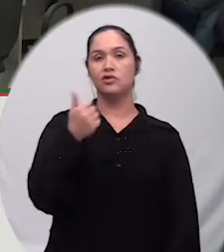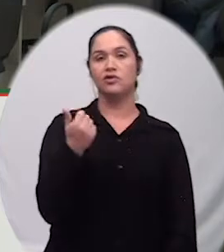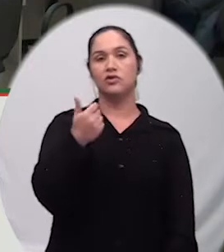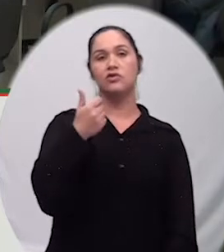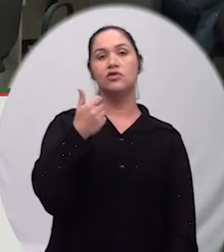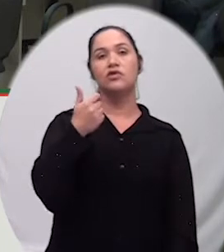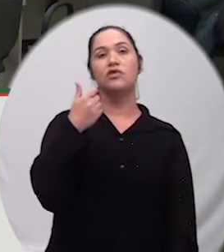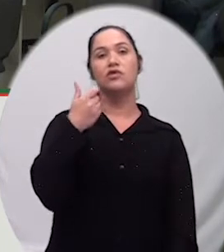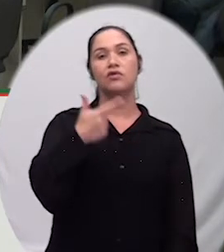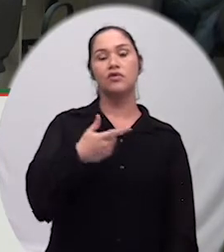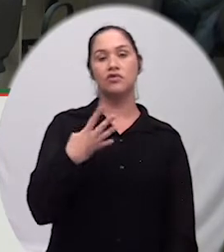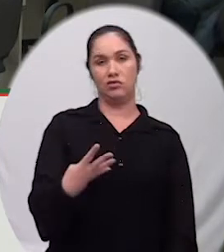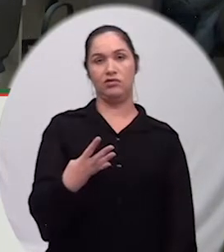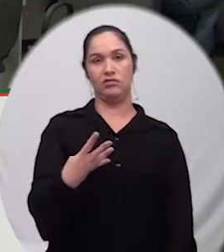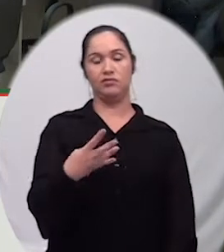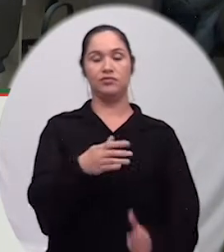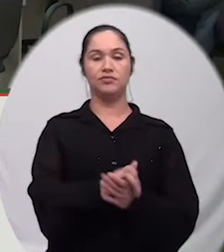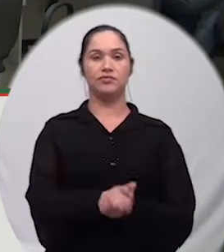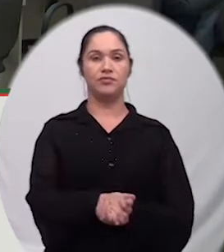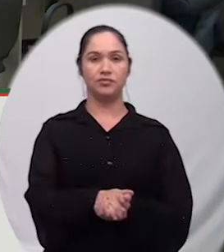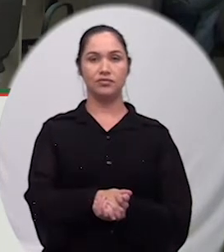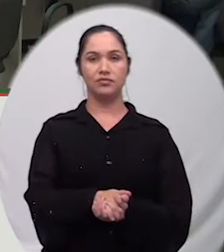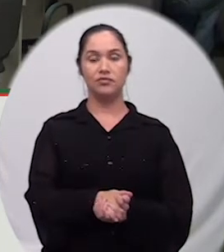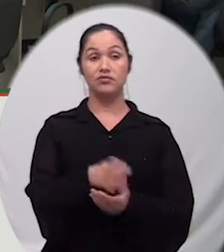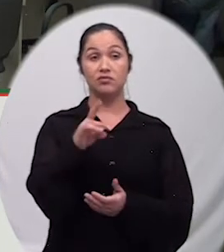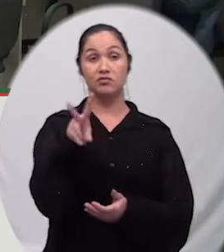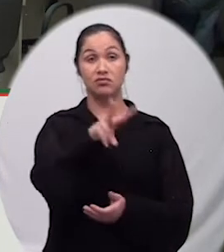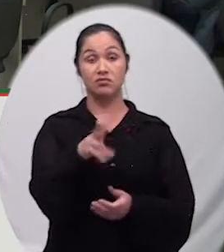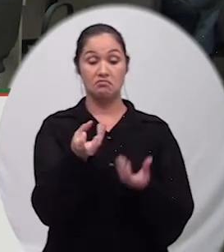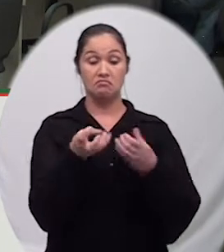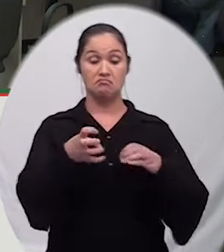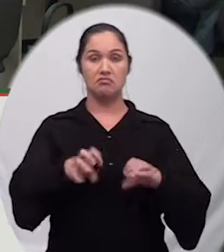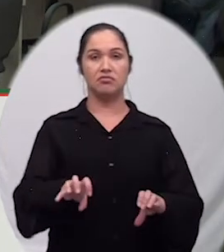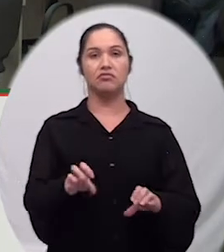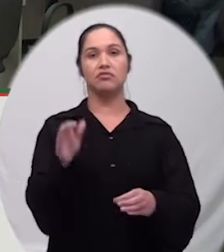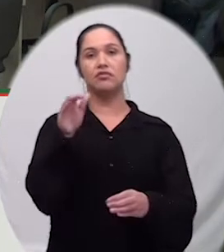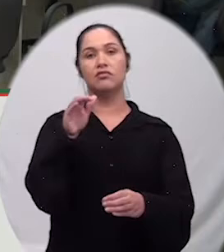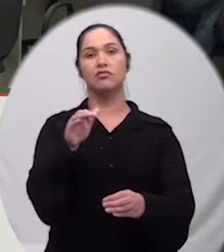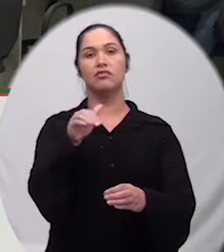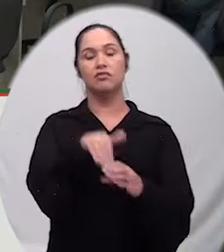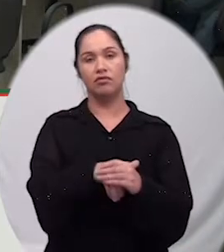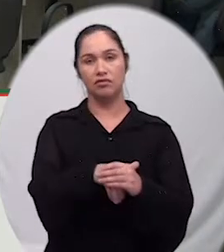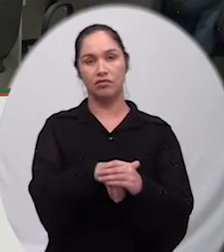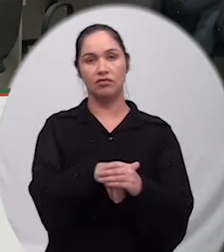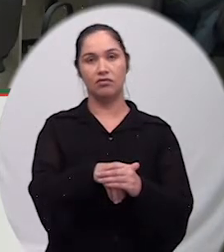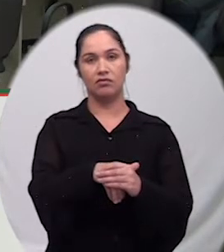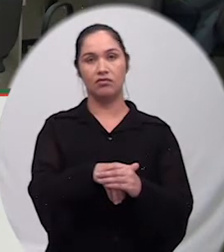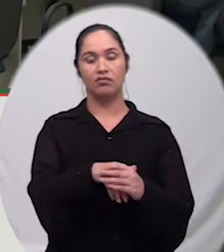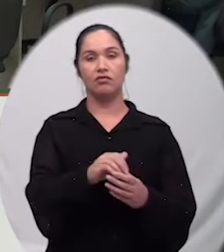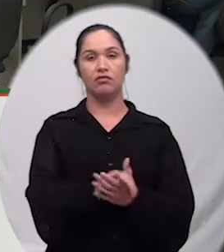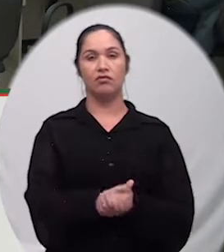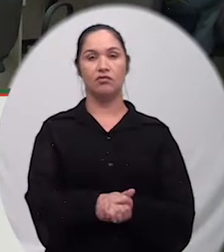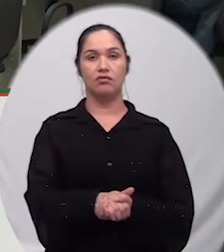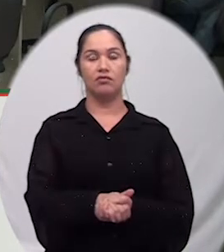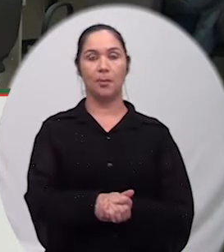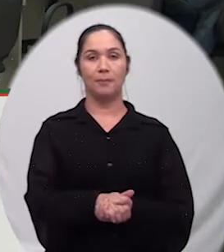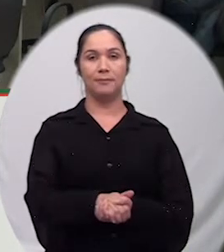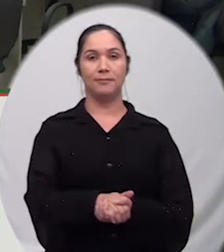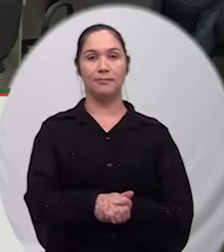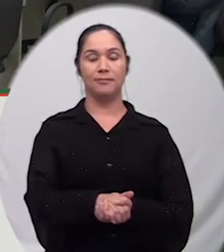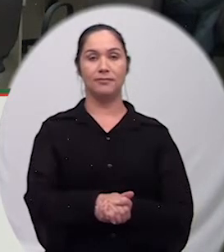124/2018 por prazo indeterminado. Os favoráveis permaneçam como estão, os contrários se manifestem.